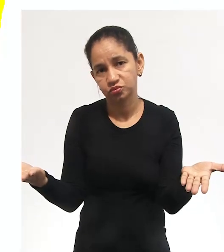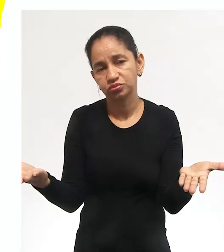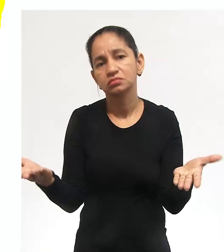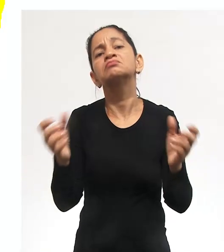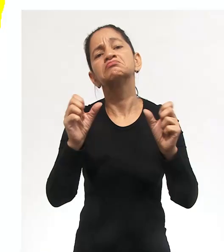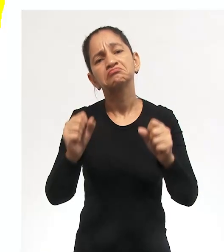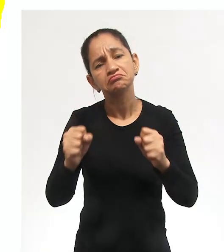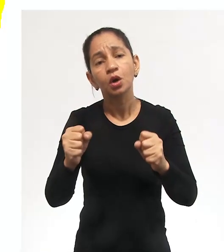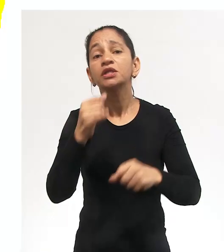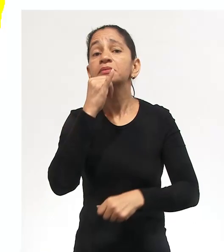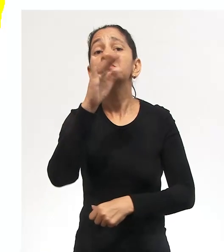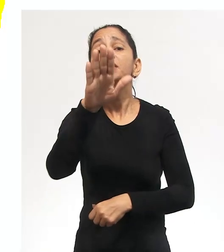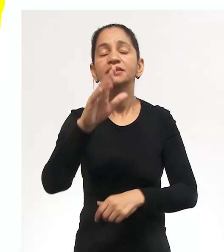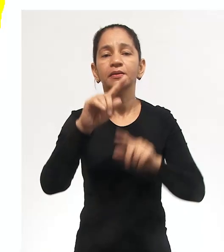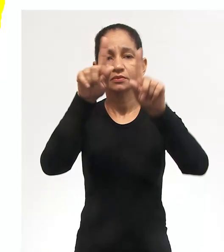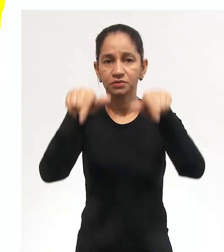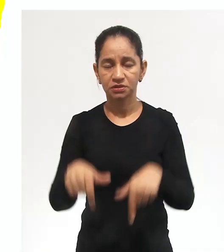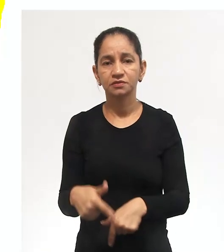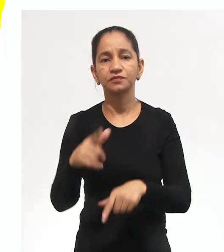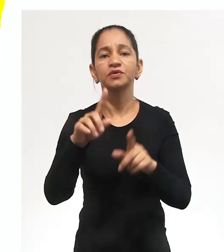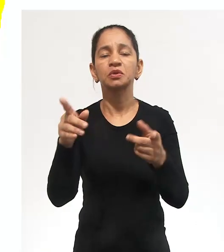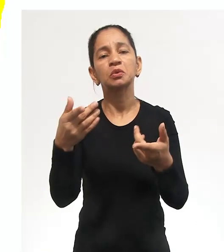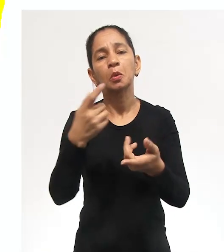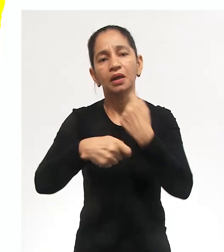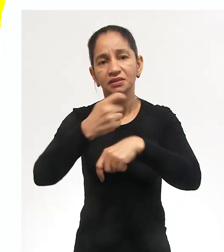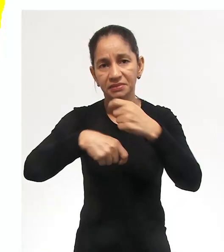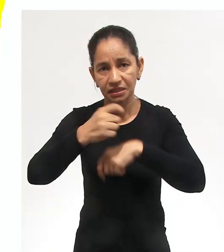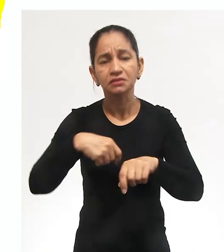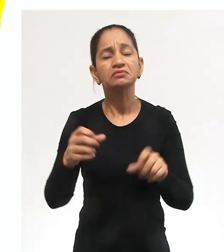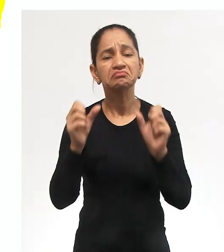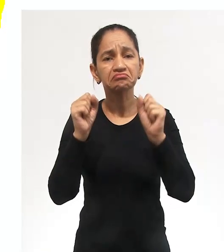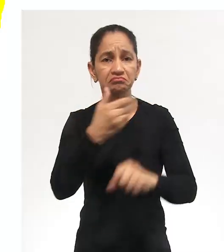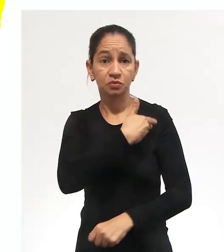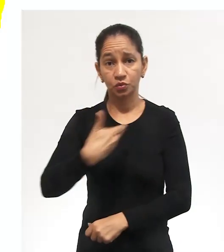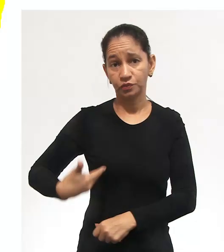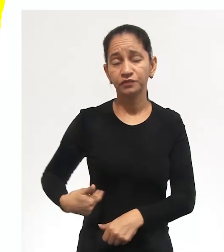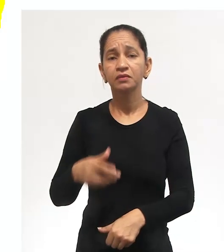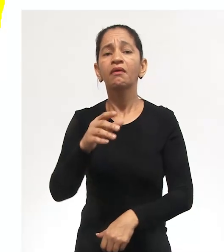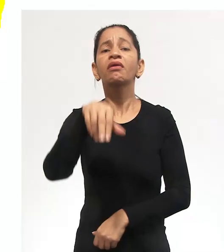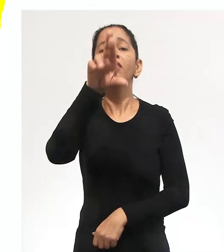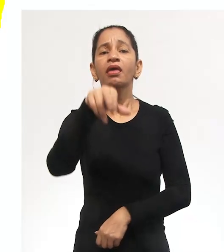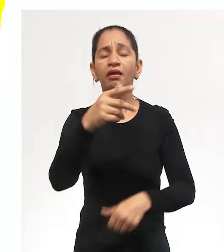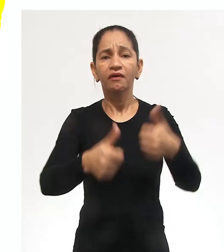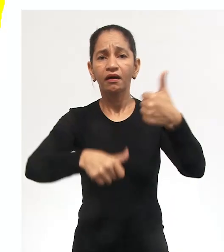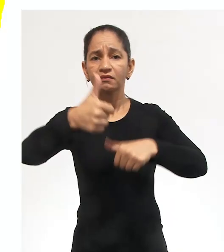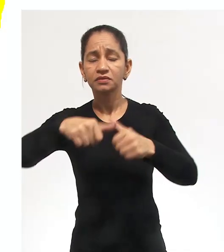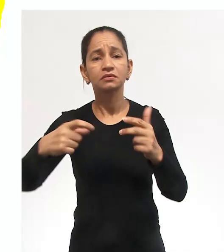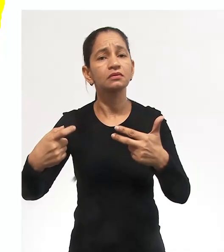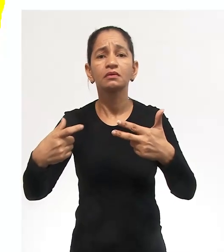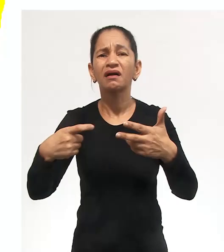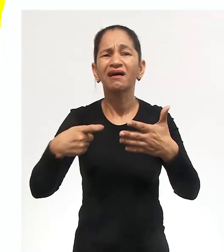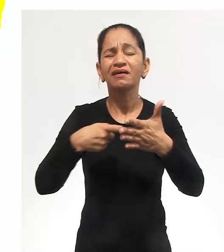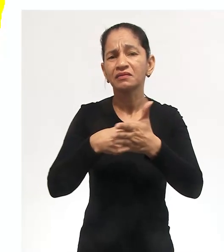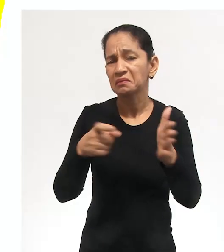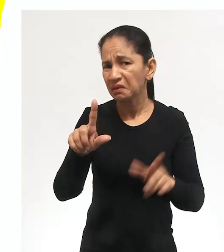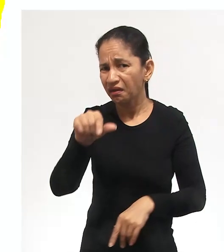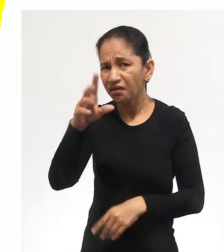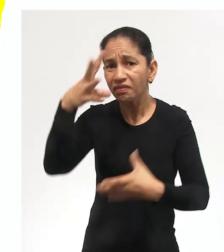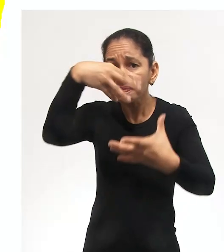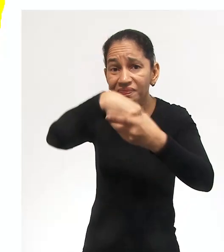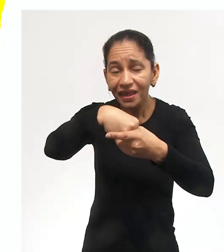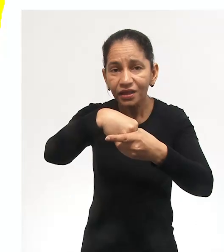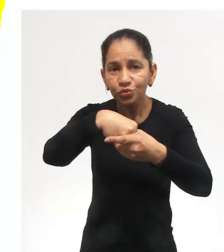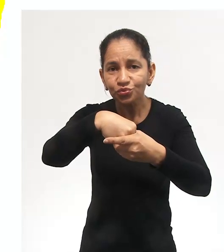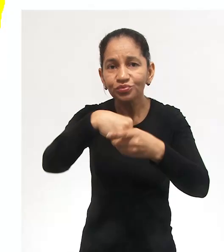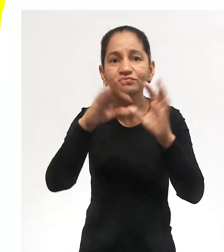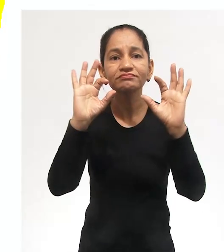né? Um servidor, por exemplo, ele pode entrar com algum pedido administrativo, né? E quem vai analisar esse pedido administrativo é o próprio executivo. né, internamente. Né? Ele que